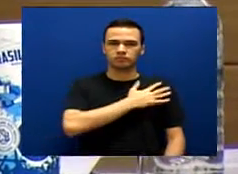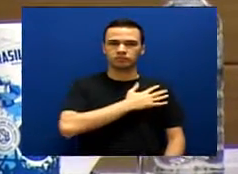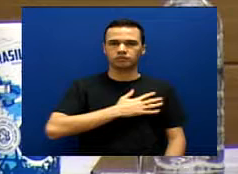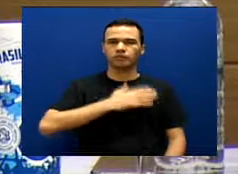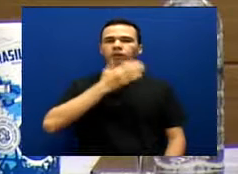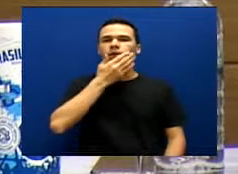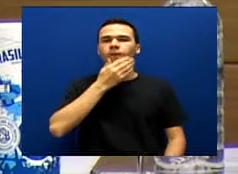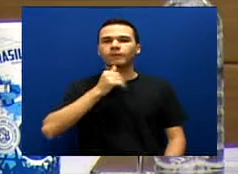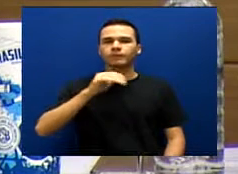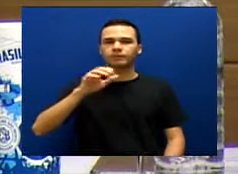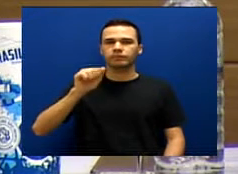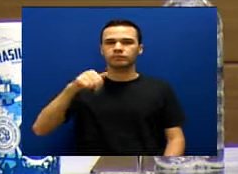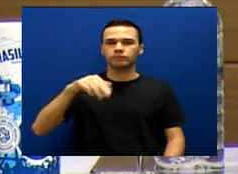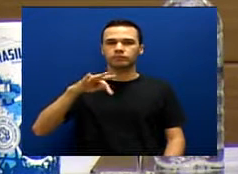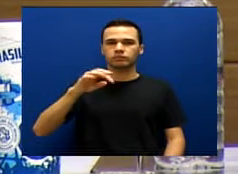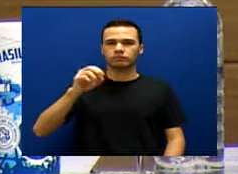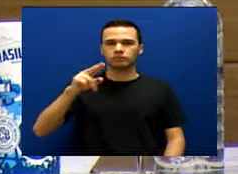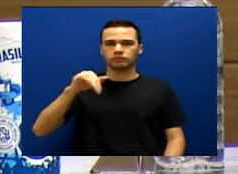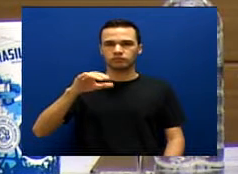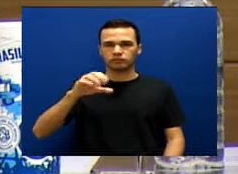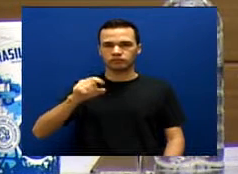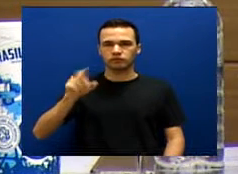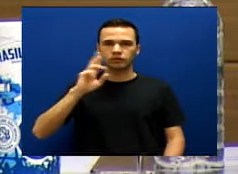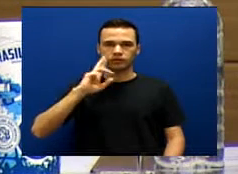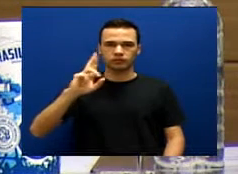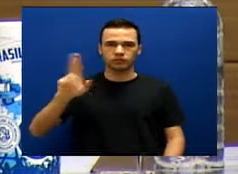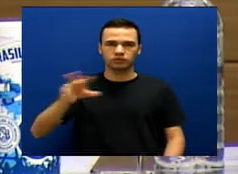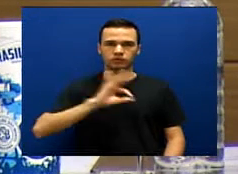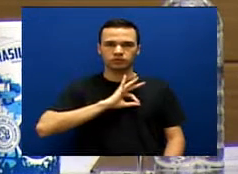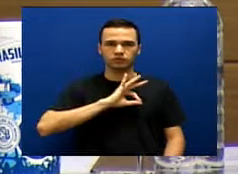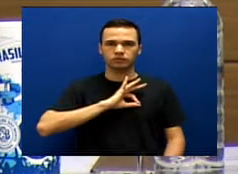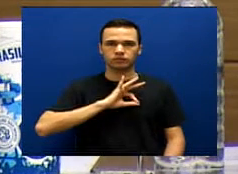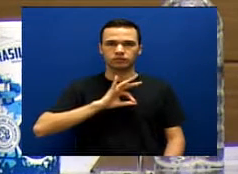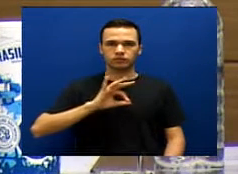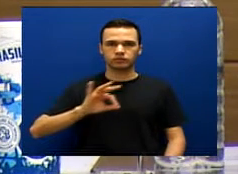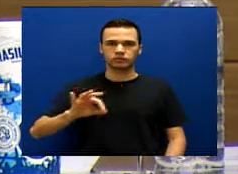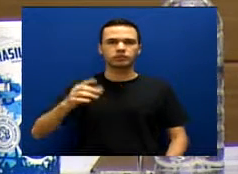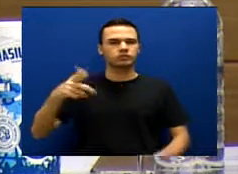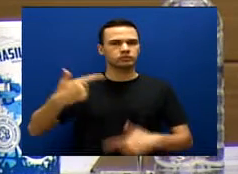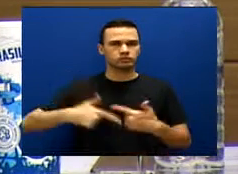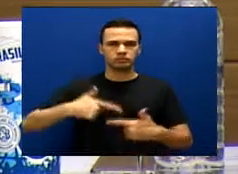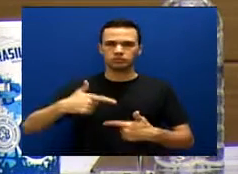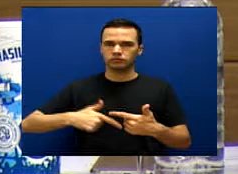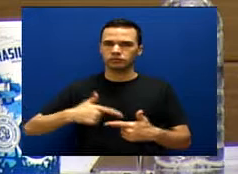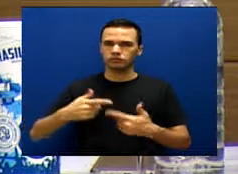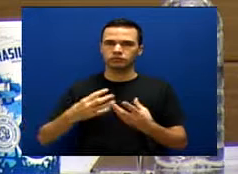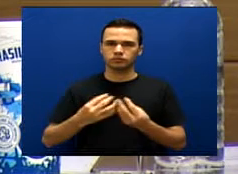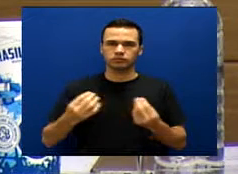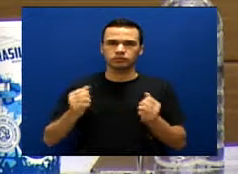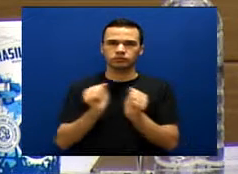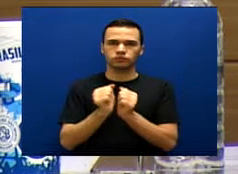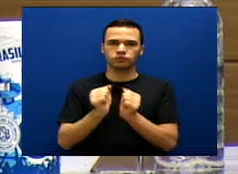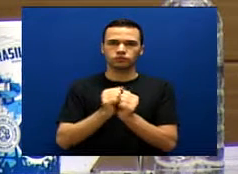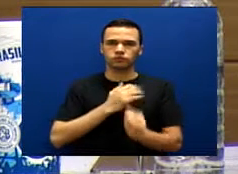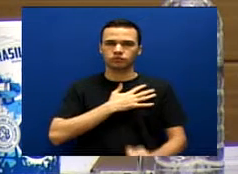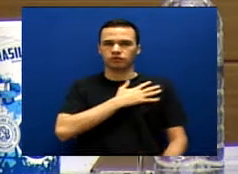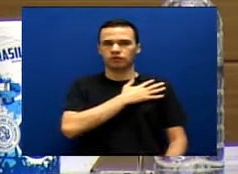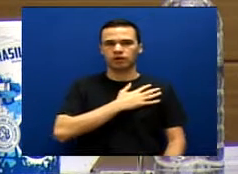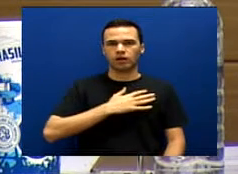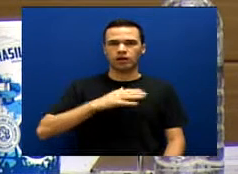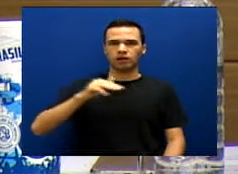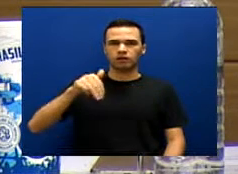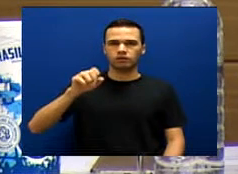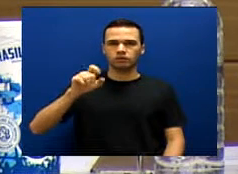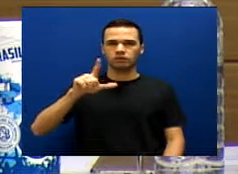da CPI-7, nosso comandante da Polícia Militar, que fez um trabalho sensacional lá com o capitão Melo. Você viu como